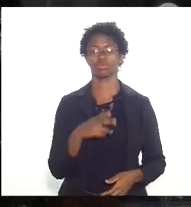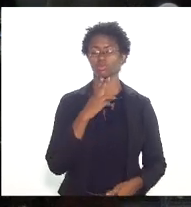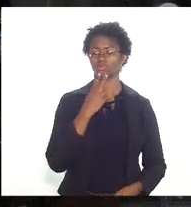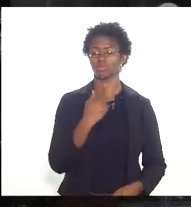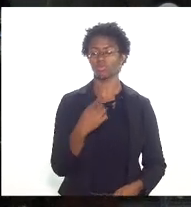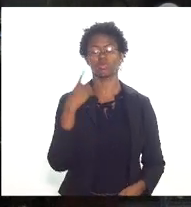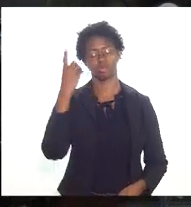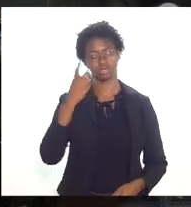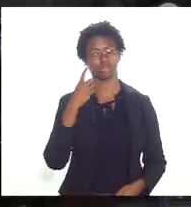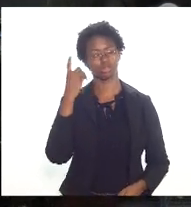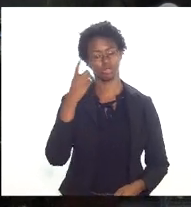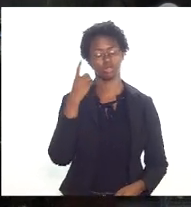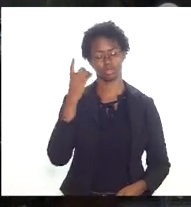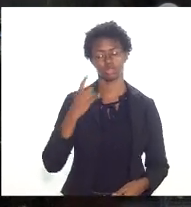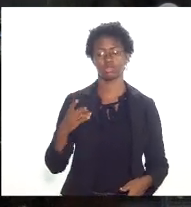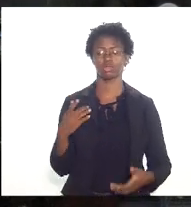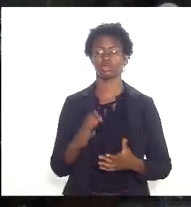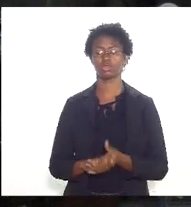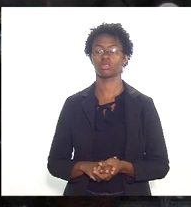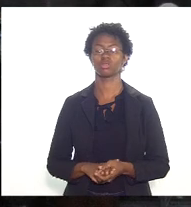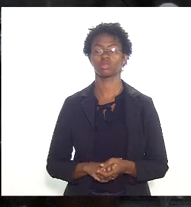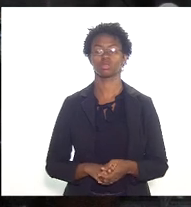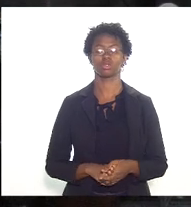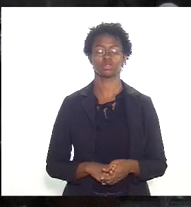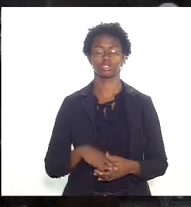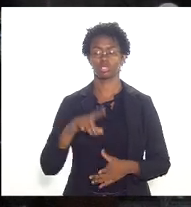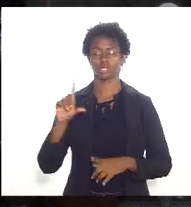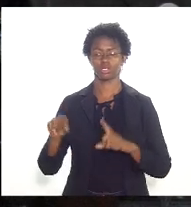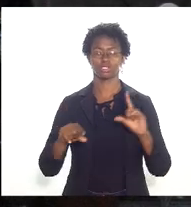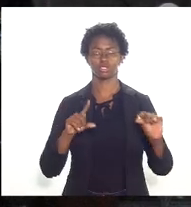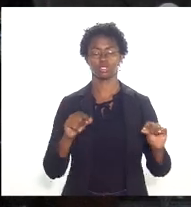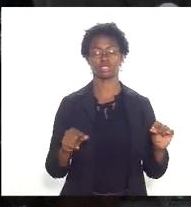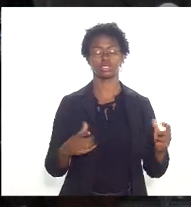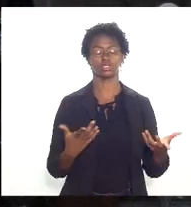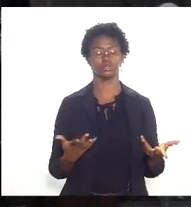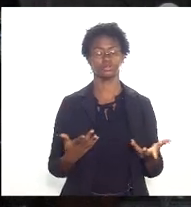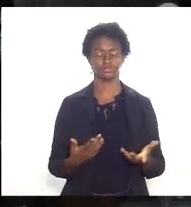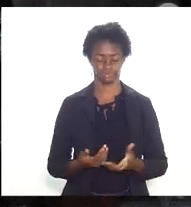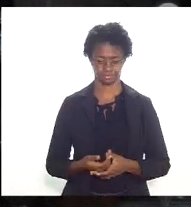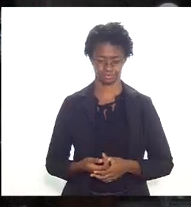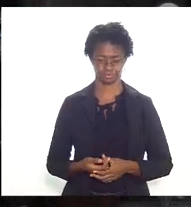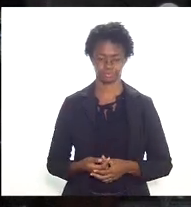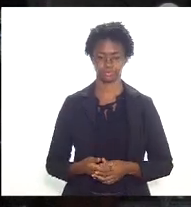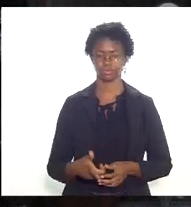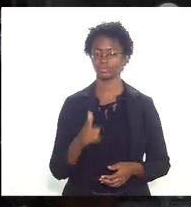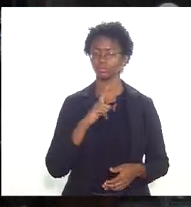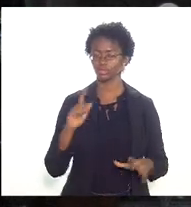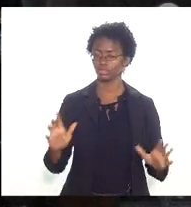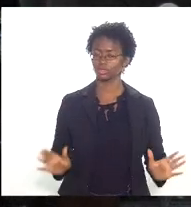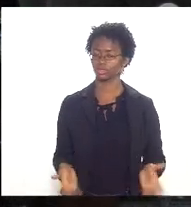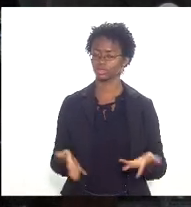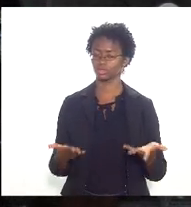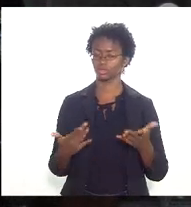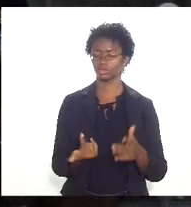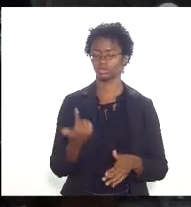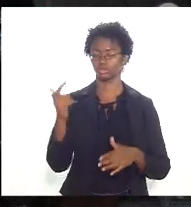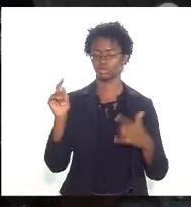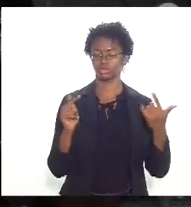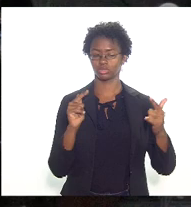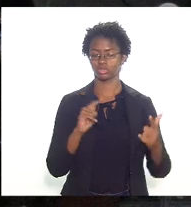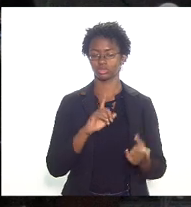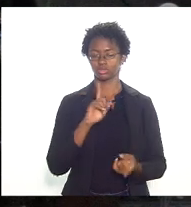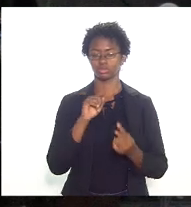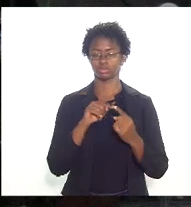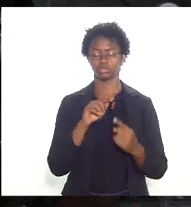para as operações de saídas internas de querosene de aviação que haver promovido por distribuidora de combustível com